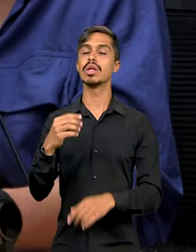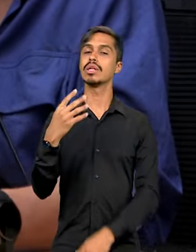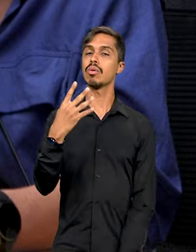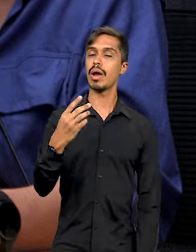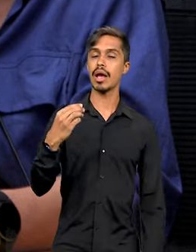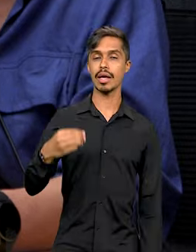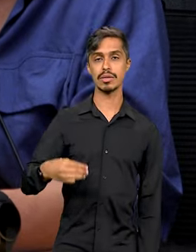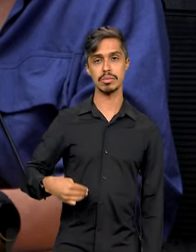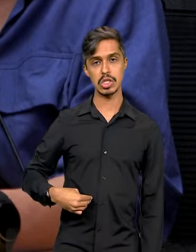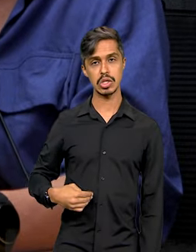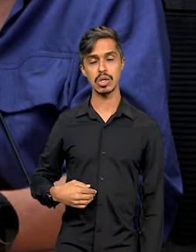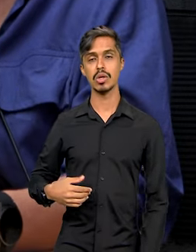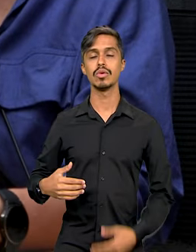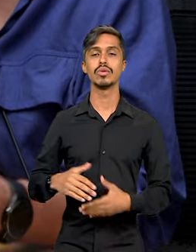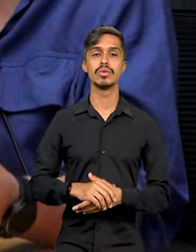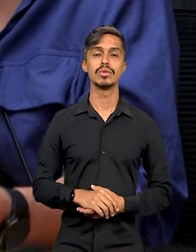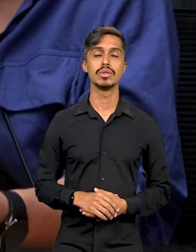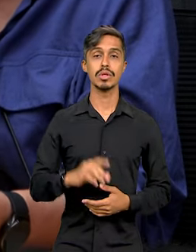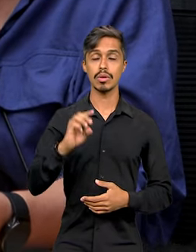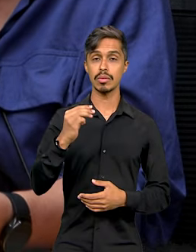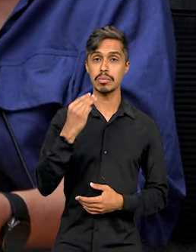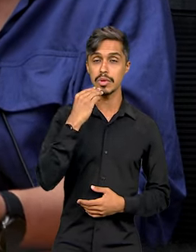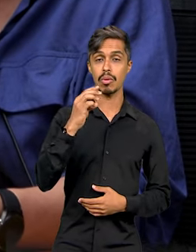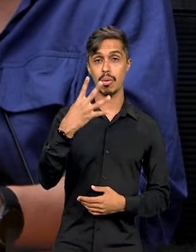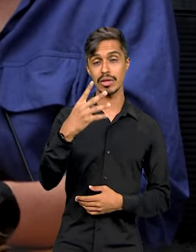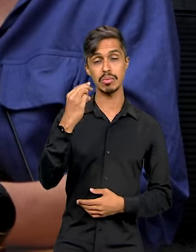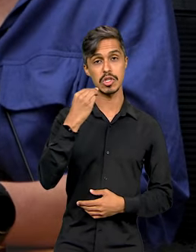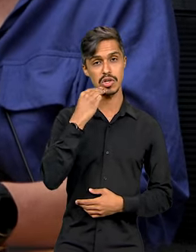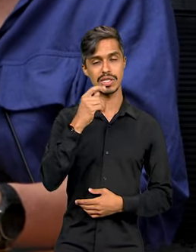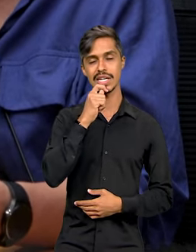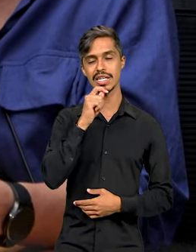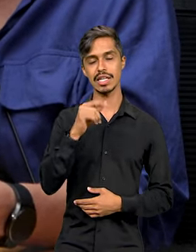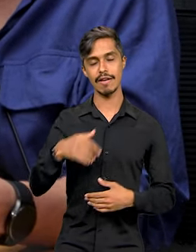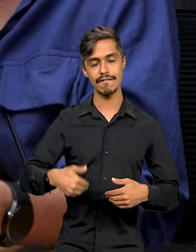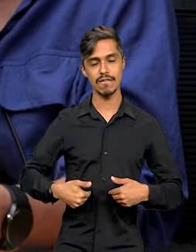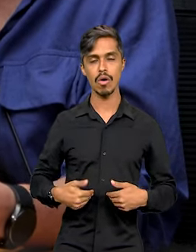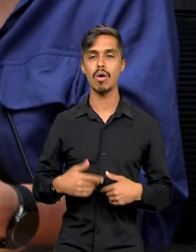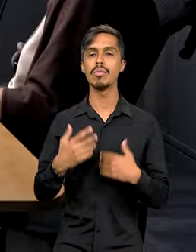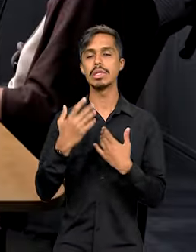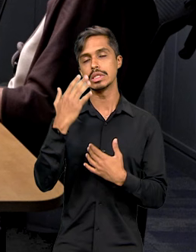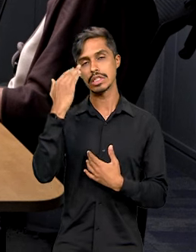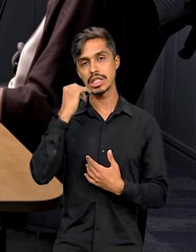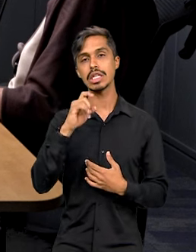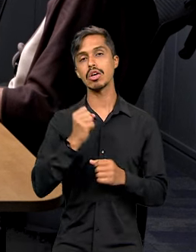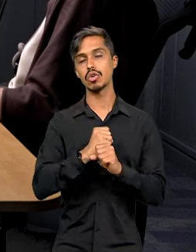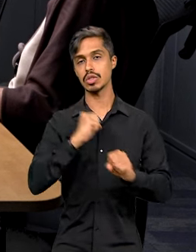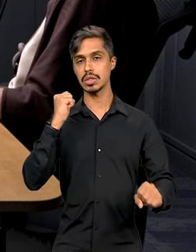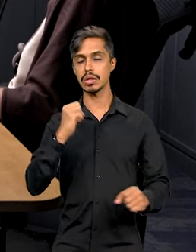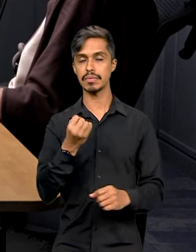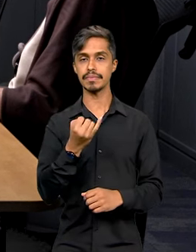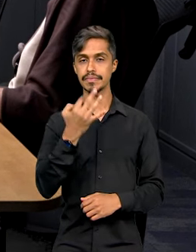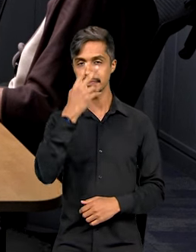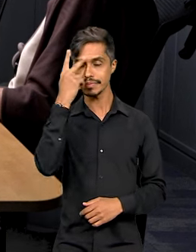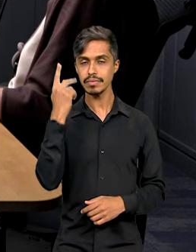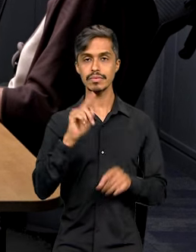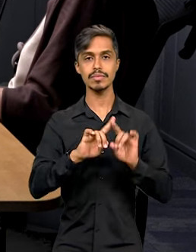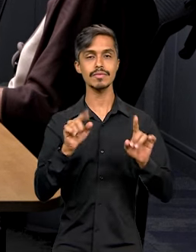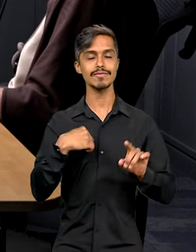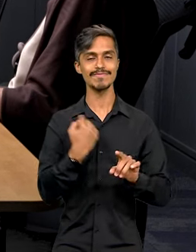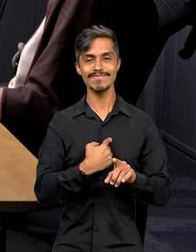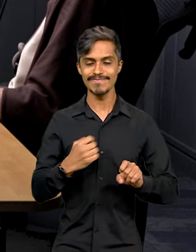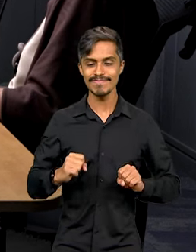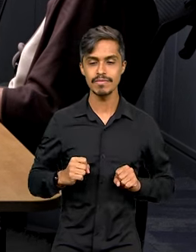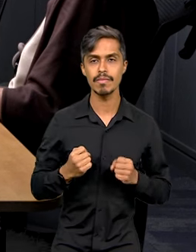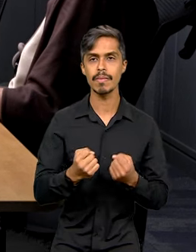8,7 milhões de pessoas ainda é Um Desafio grande eh mas a gente tá aí muito integrado e vi dando todos os